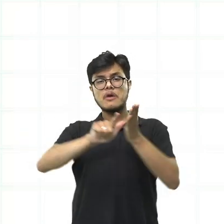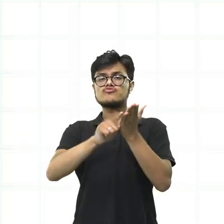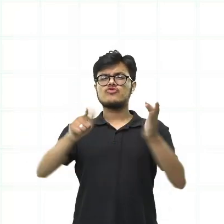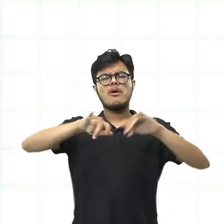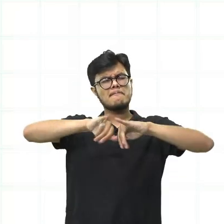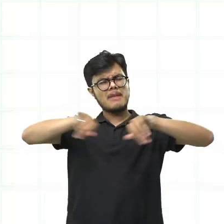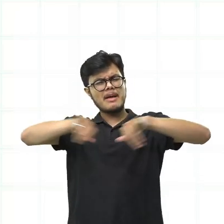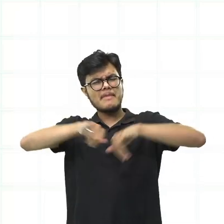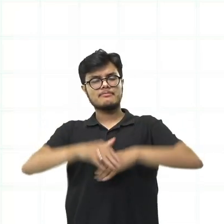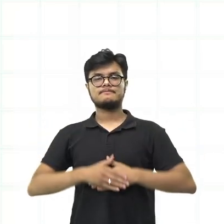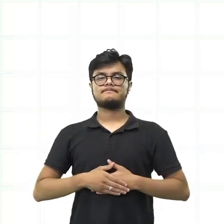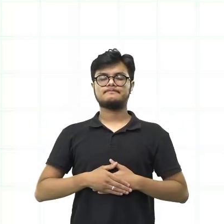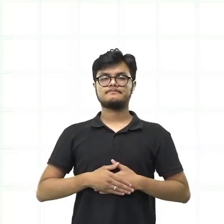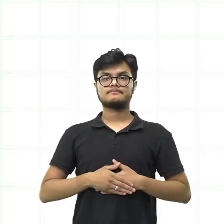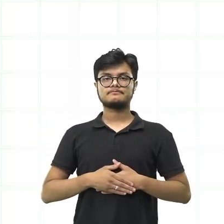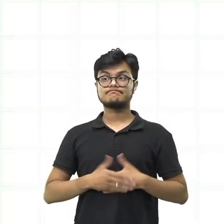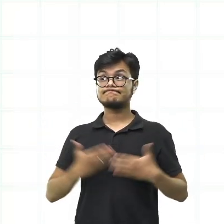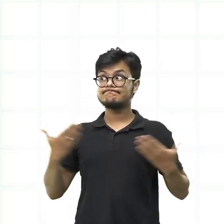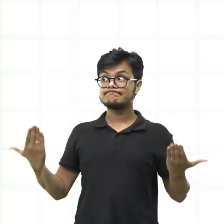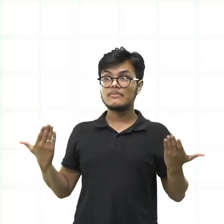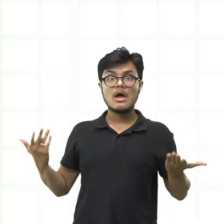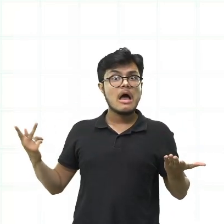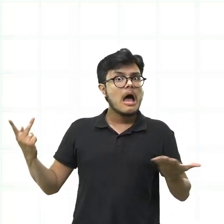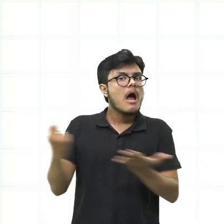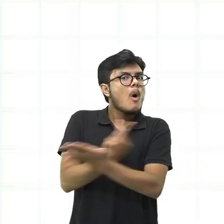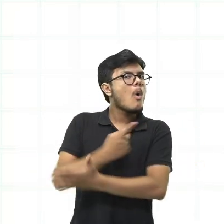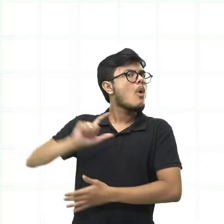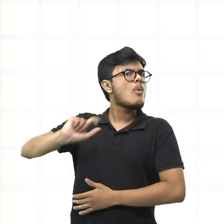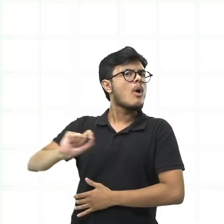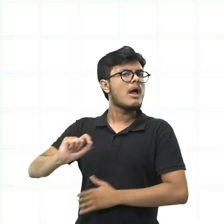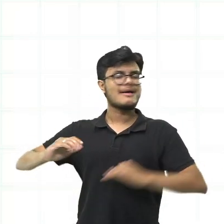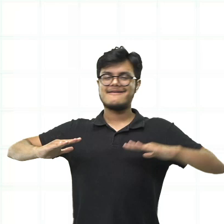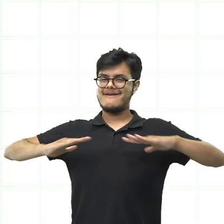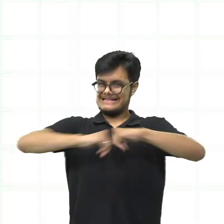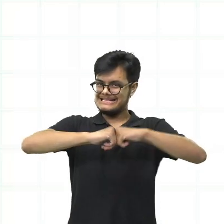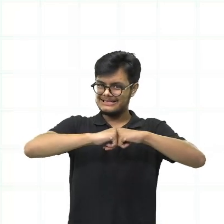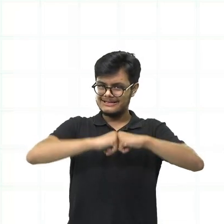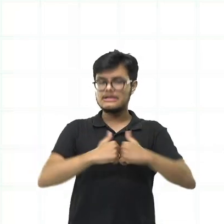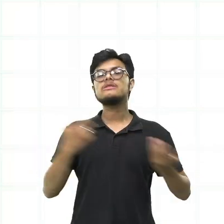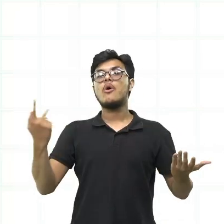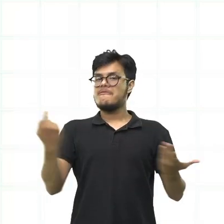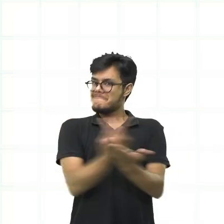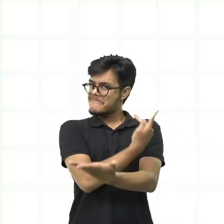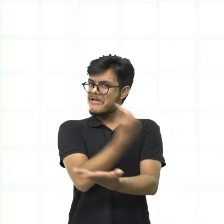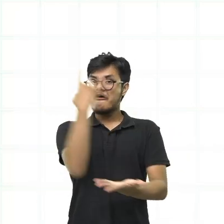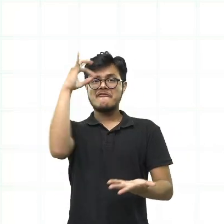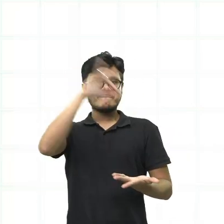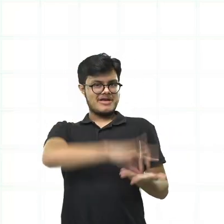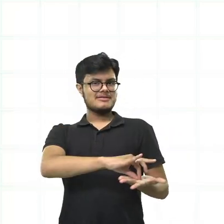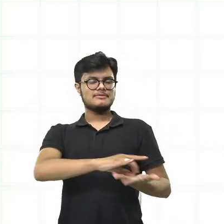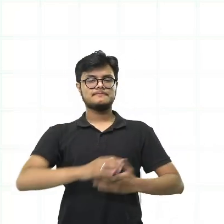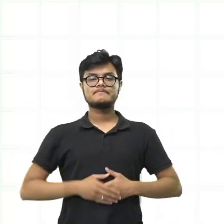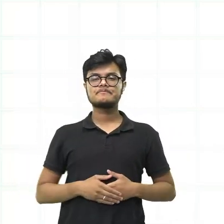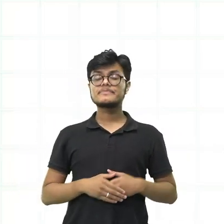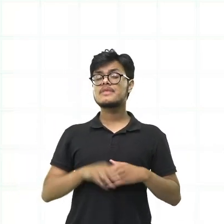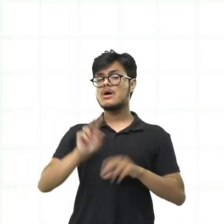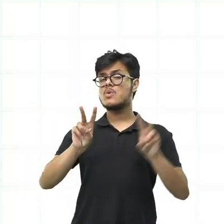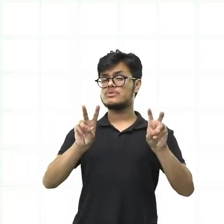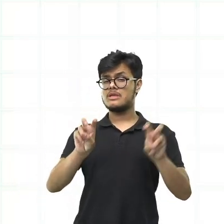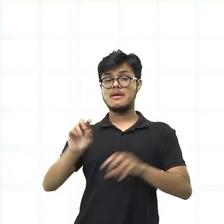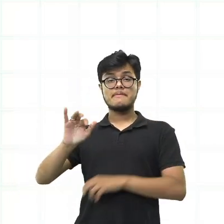Um acidente ocorreu na manhã de ontem. Isso é um fato. Foi algo real que aconteceu, tá bom? E aí eu vou ter